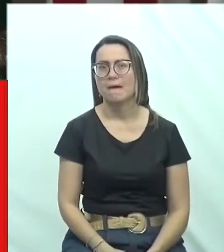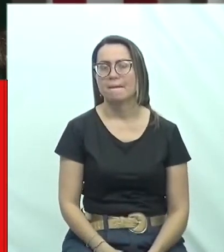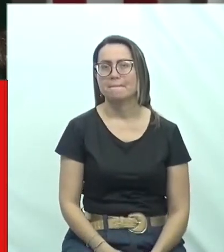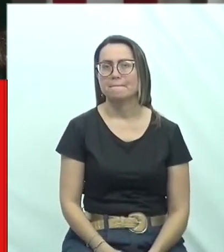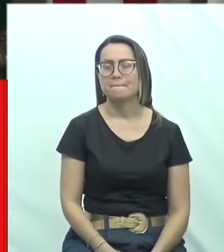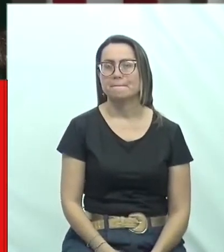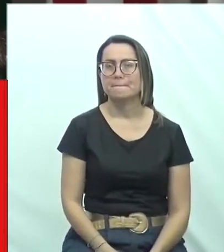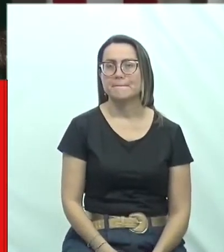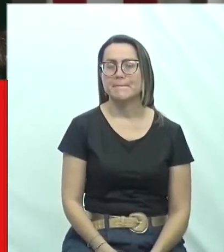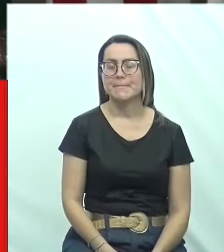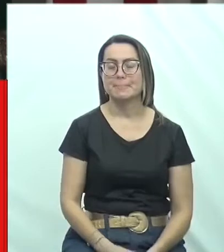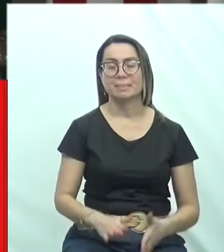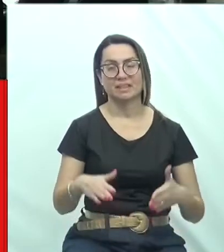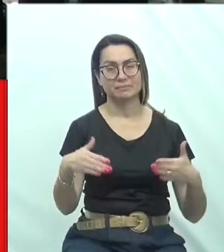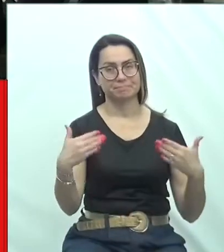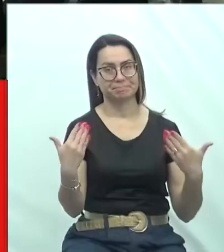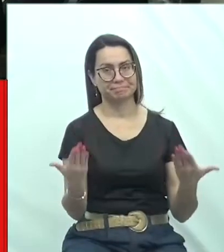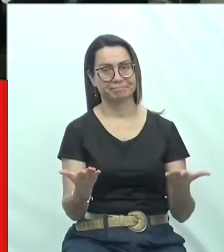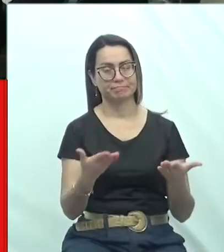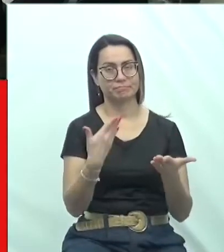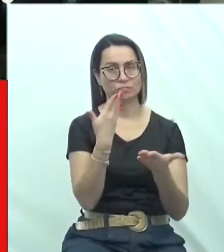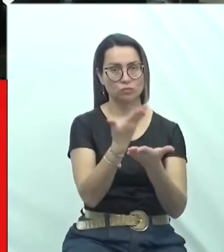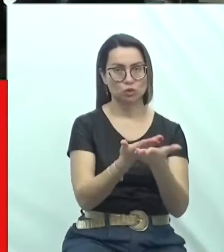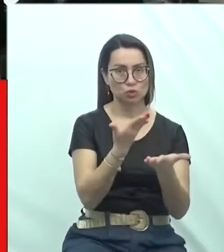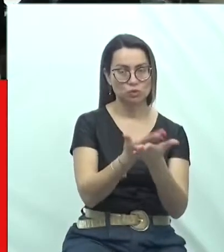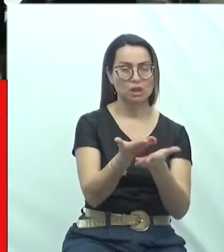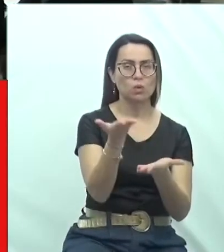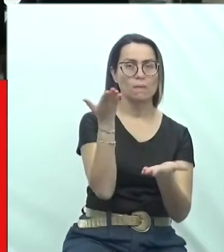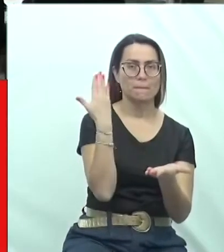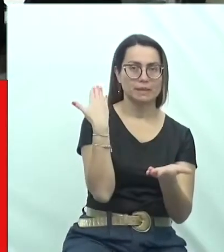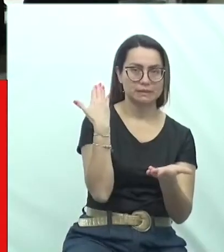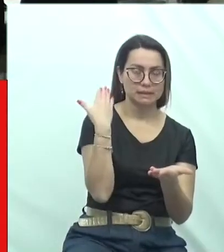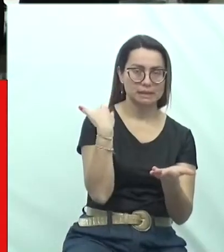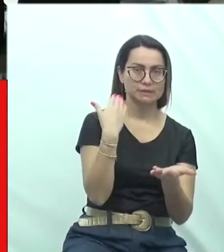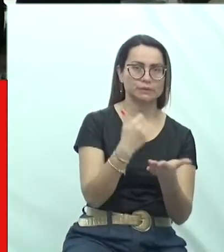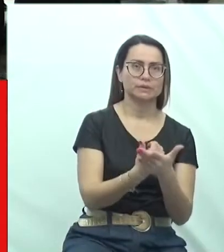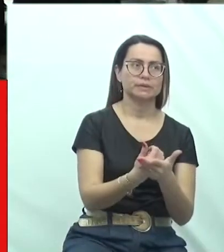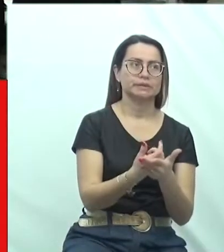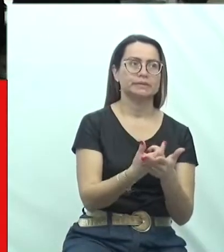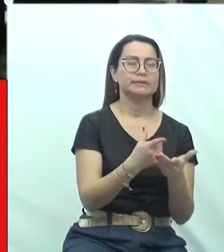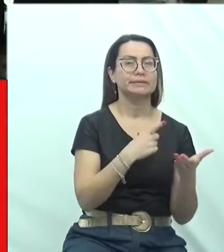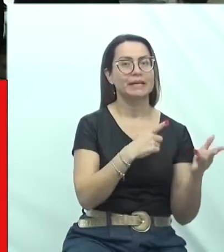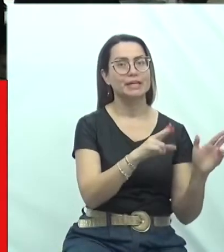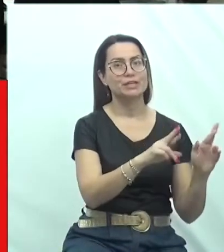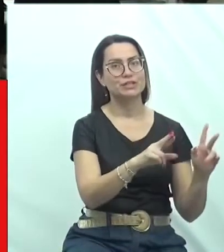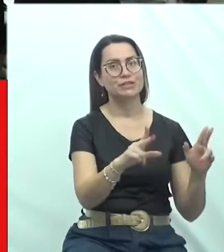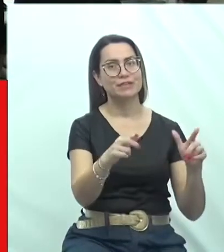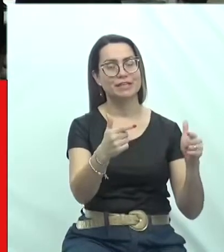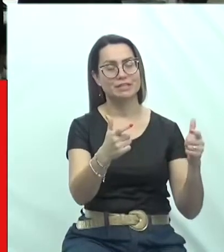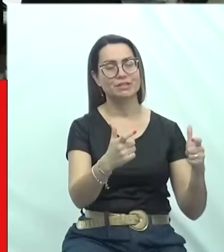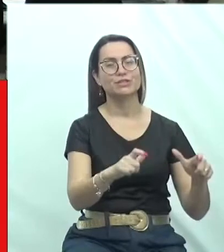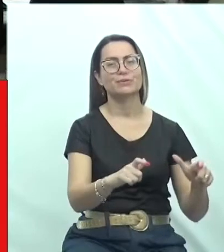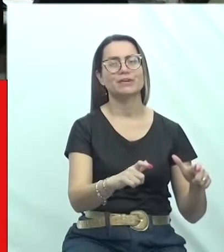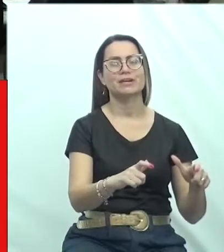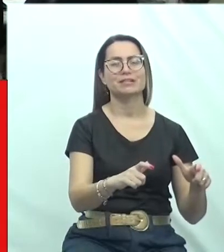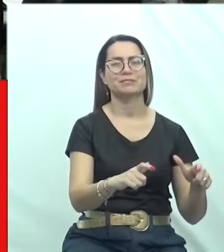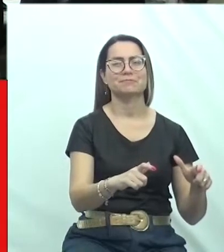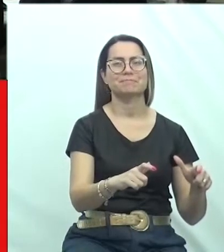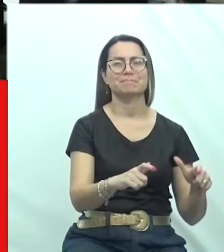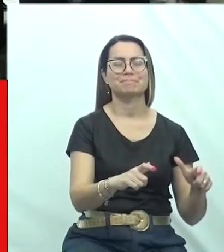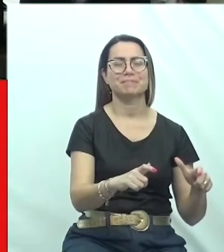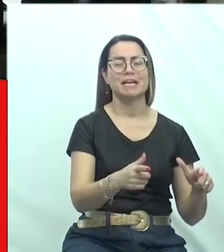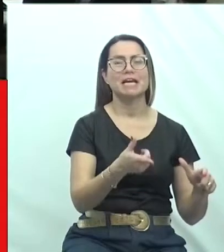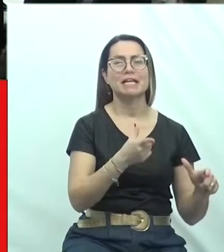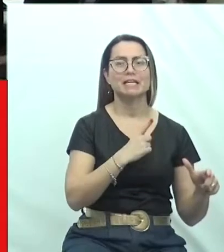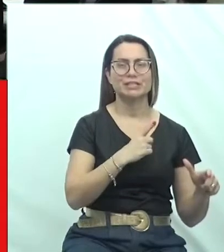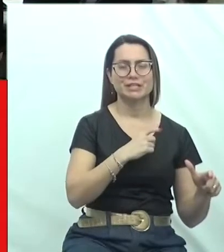Quando foi feito o estudo, a diferença de locais que tinham supressores e que não tinham supressores em